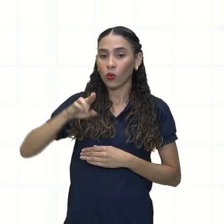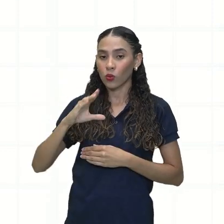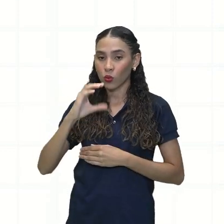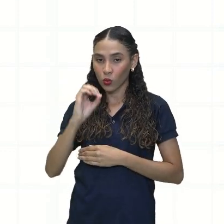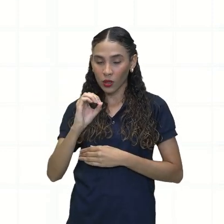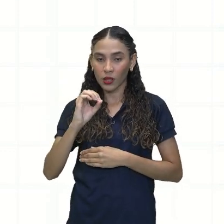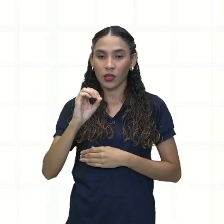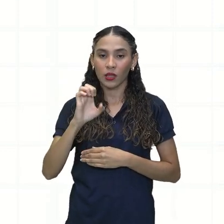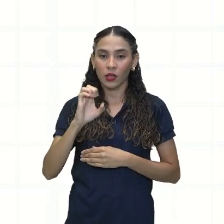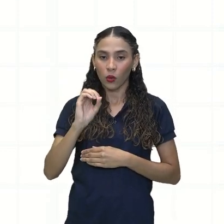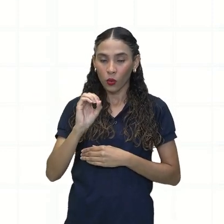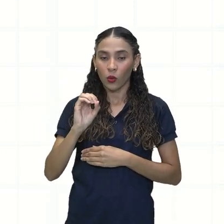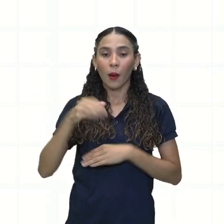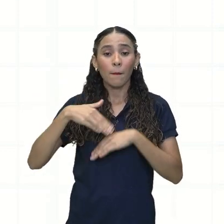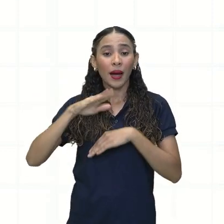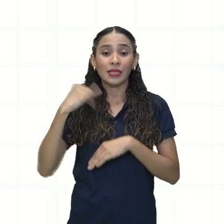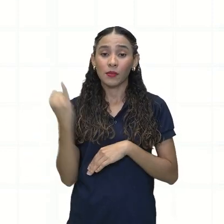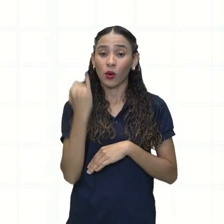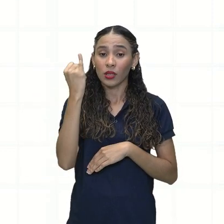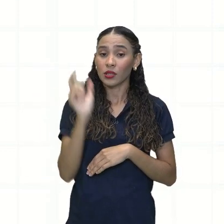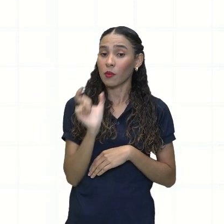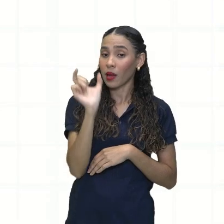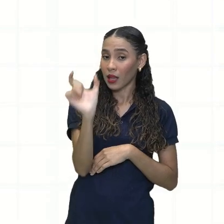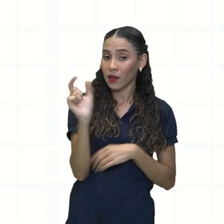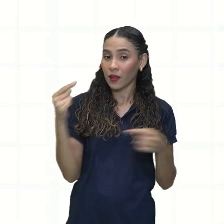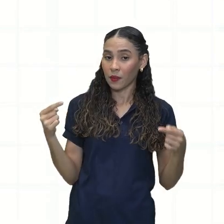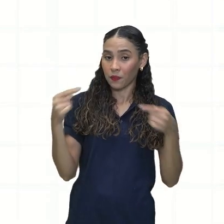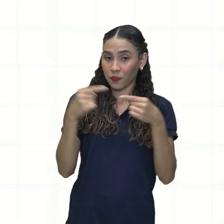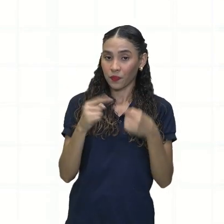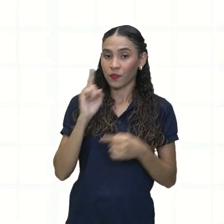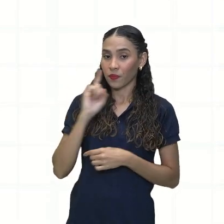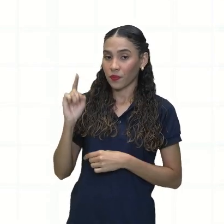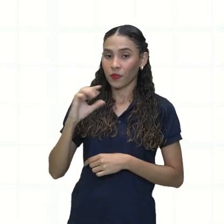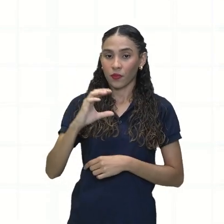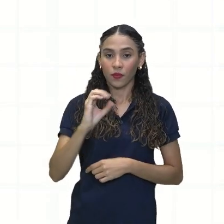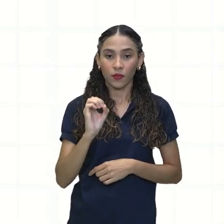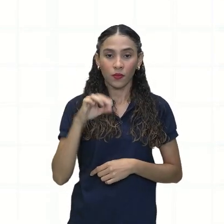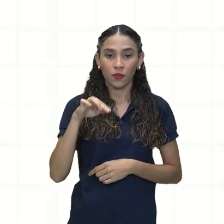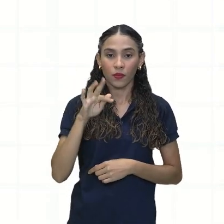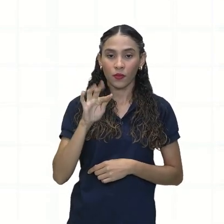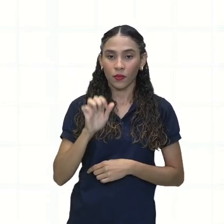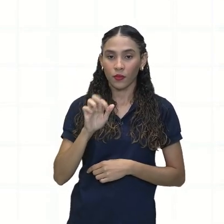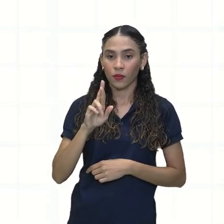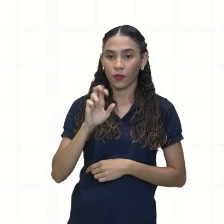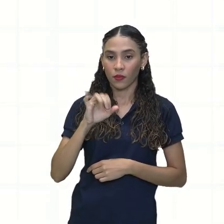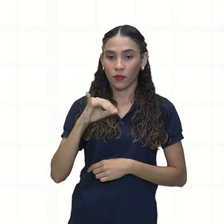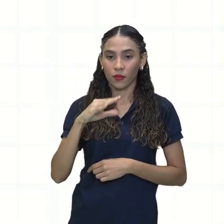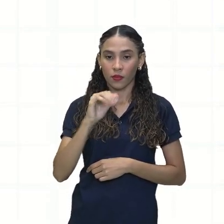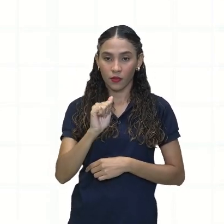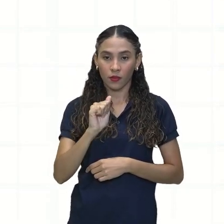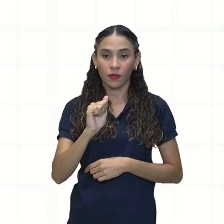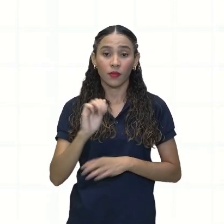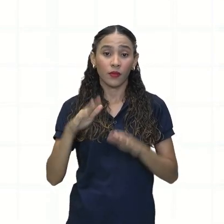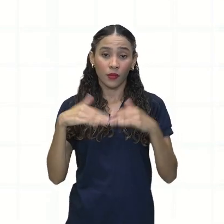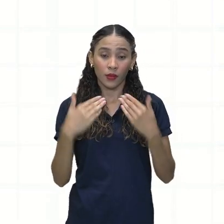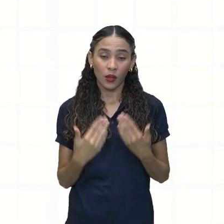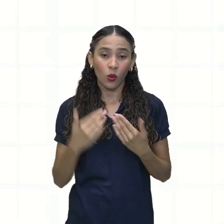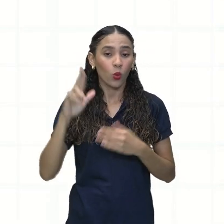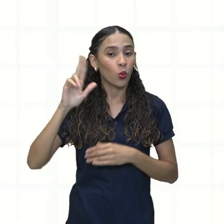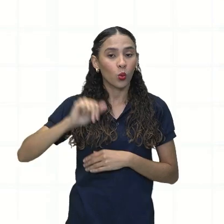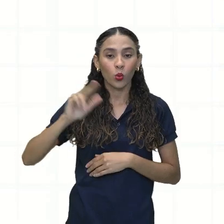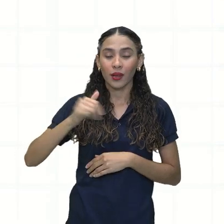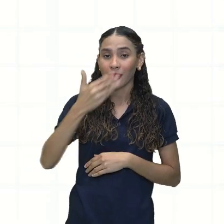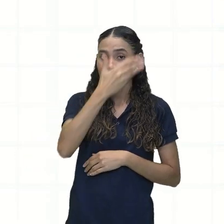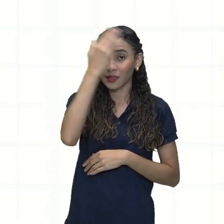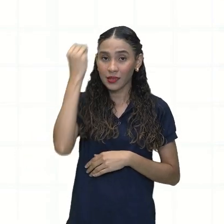mais importante, a gente acabou de fazer o raciocínio, é conferência, tá bom? Então, gente, nunca se